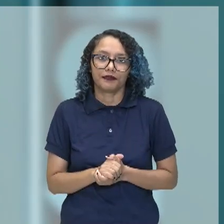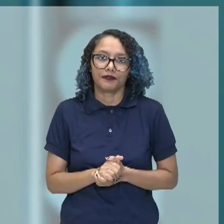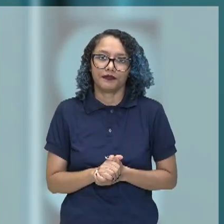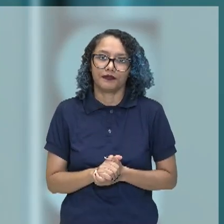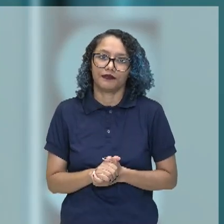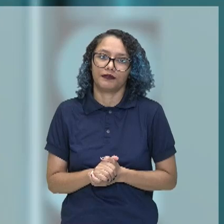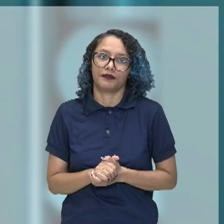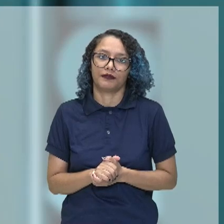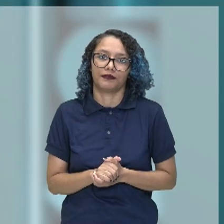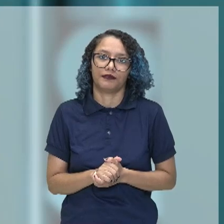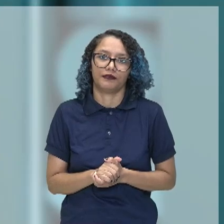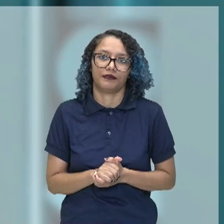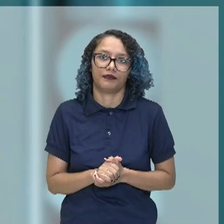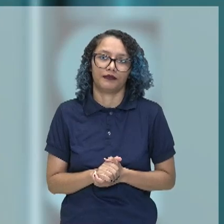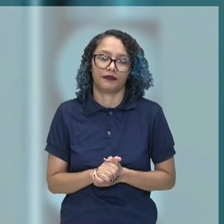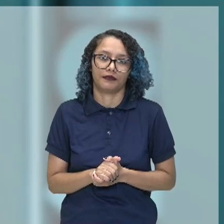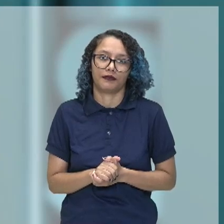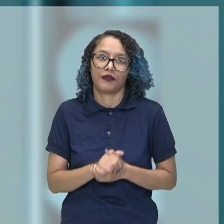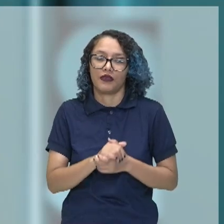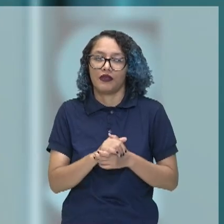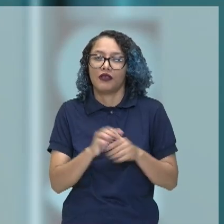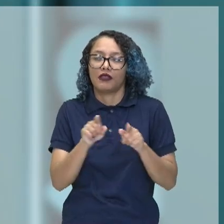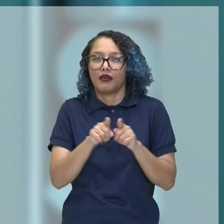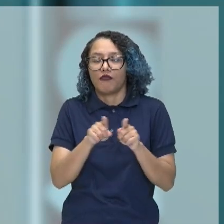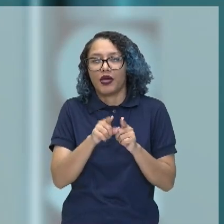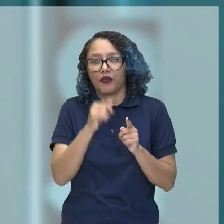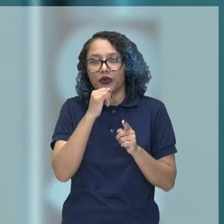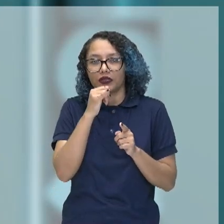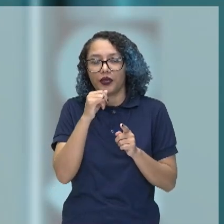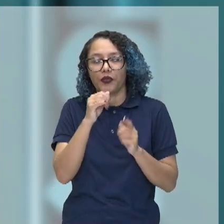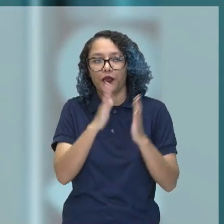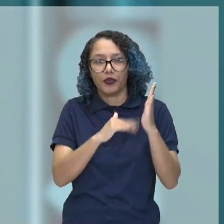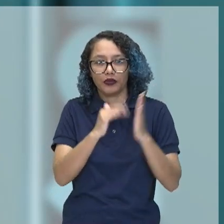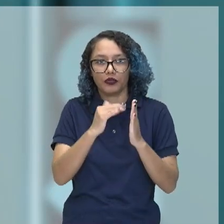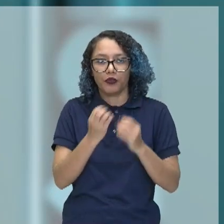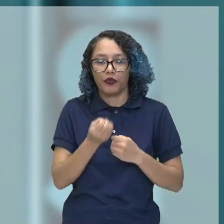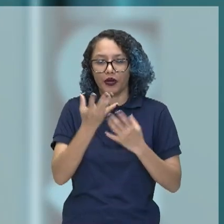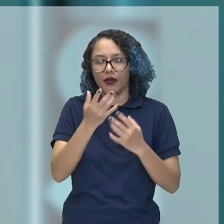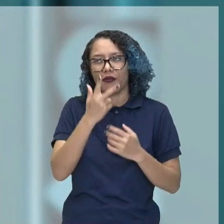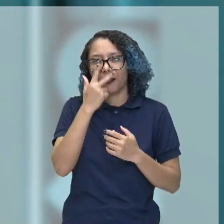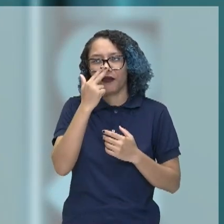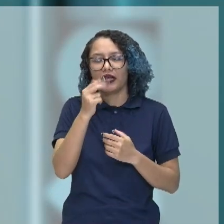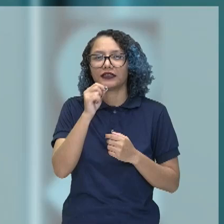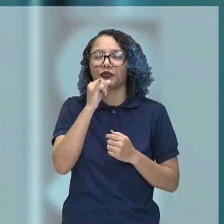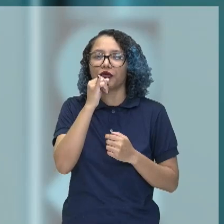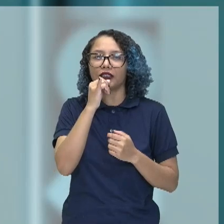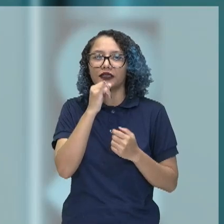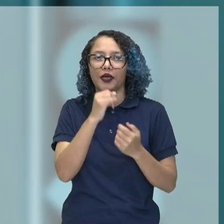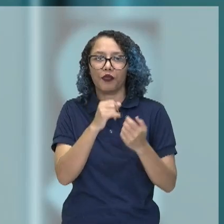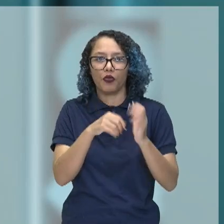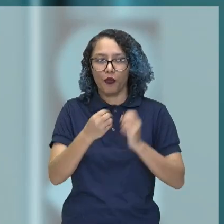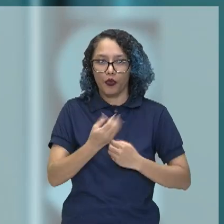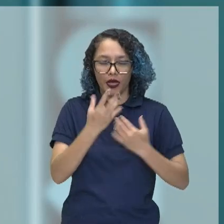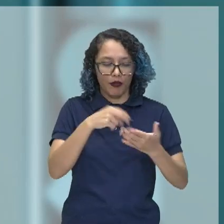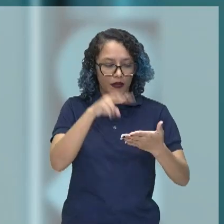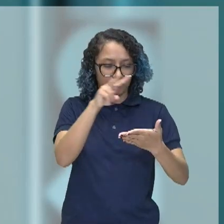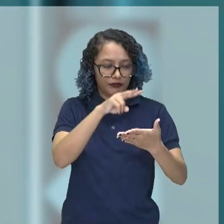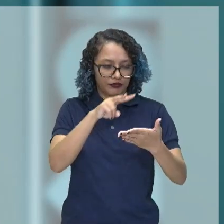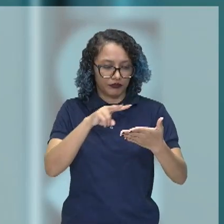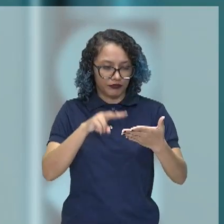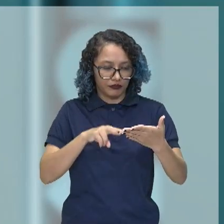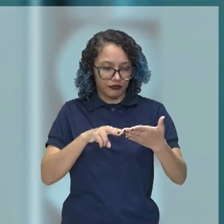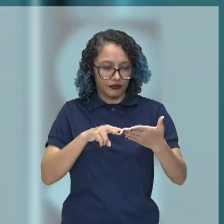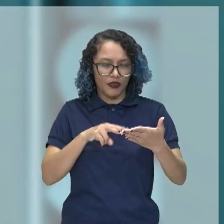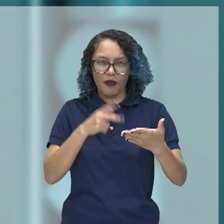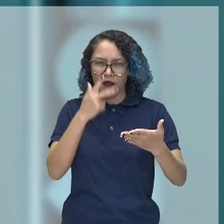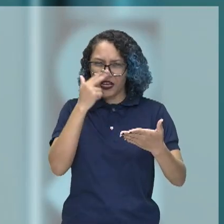essas outras ideias das artes plásticas, da pintura. Os poemas funcionam como se tivesse um quadro e à medida que as palavras vão surgindo,